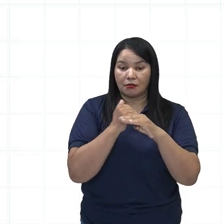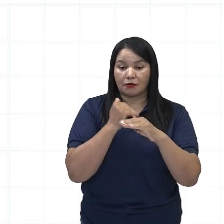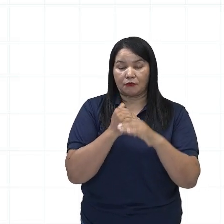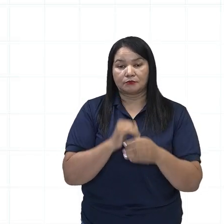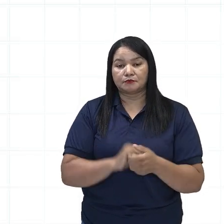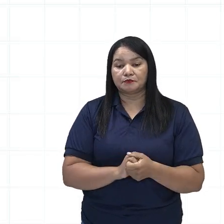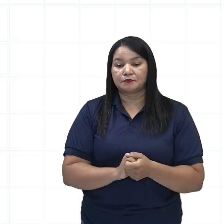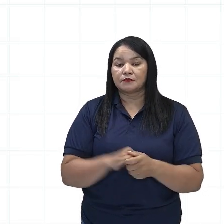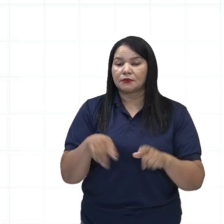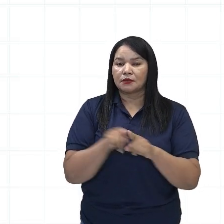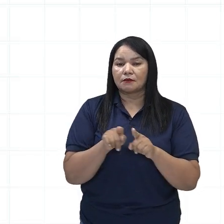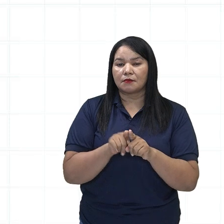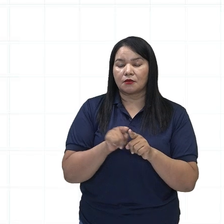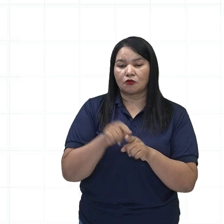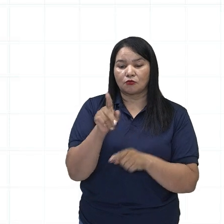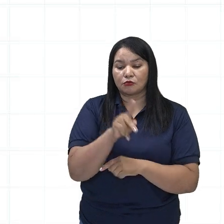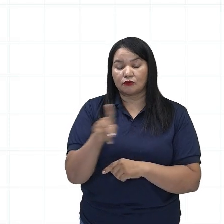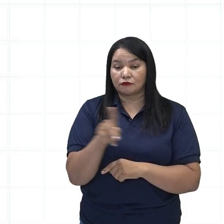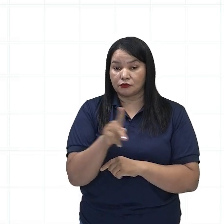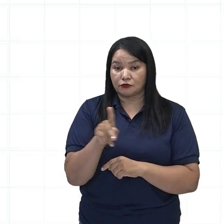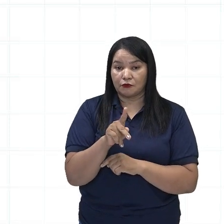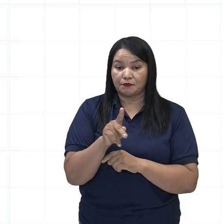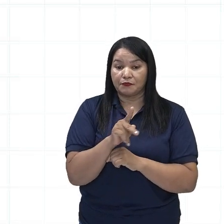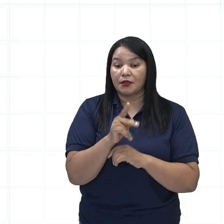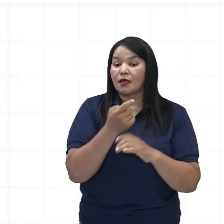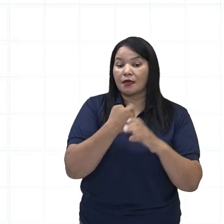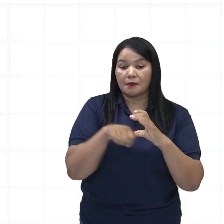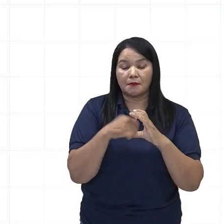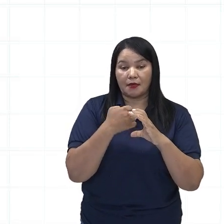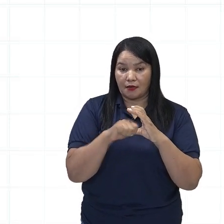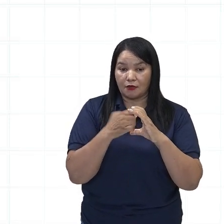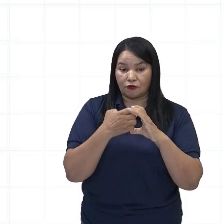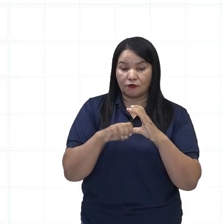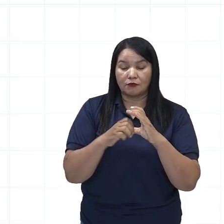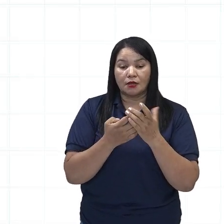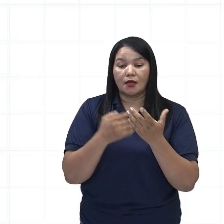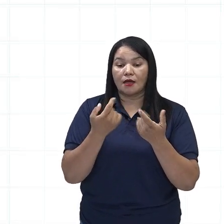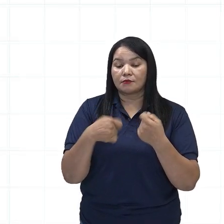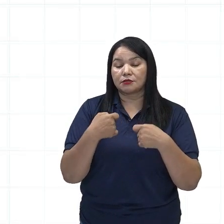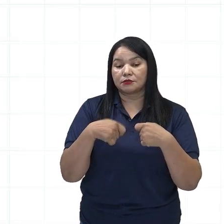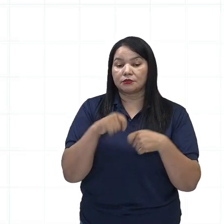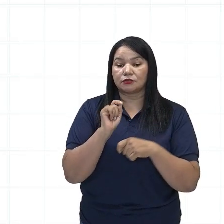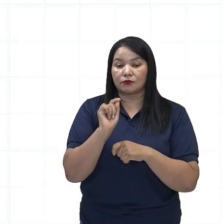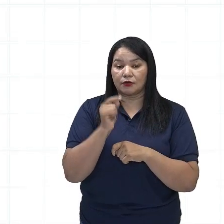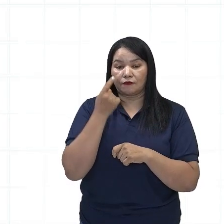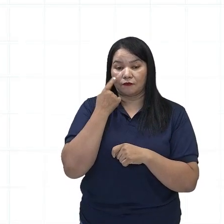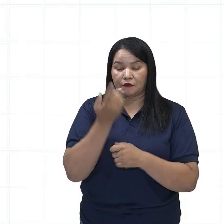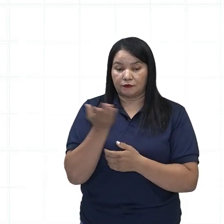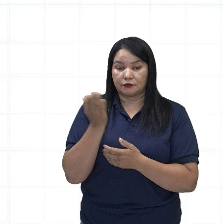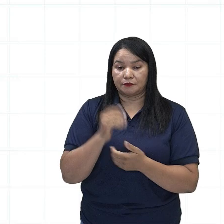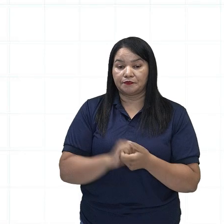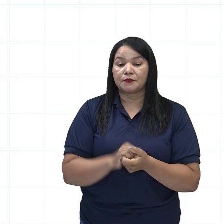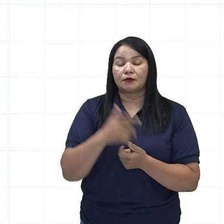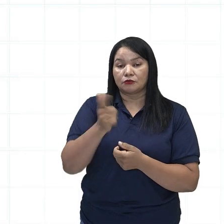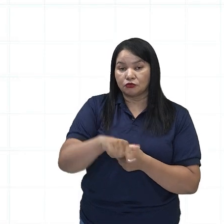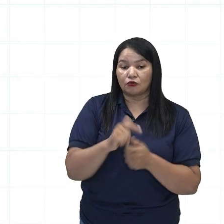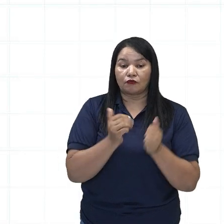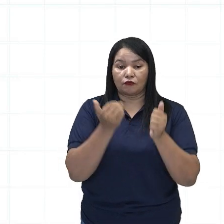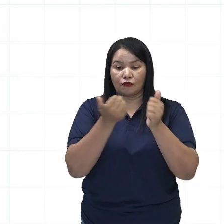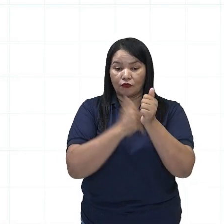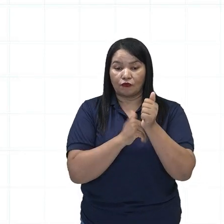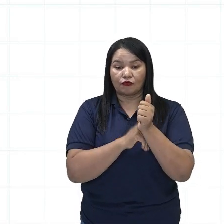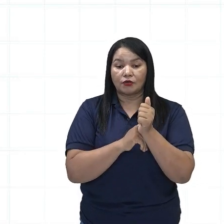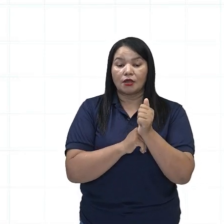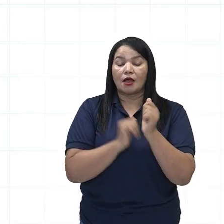Para o professor conseguir o seu e-mail de turma, basta pegar esse mesmo login e acrescentar lá no final